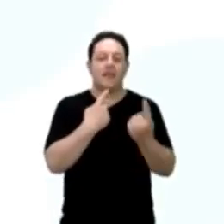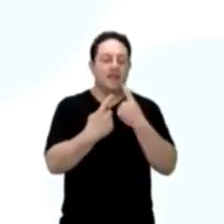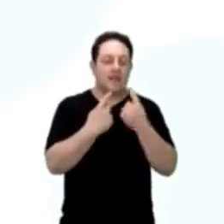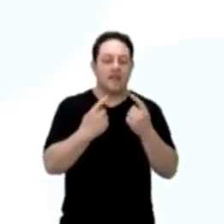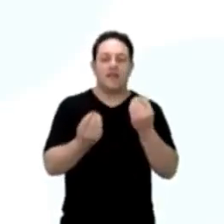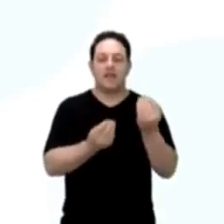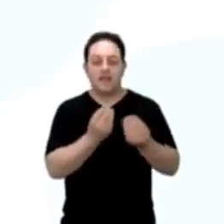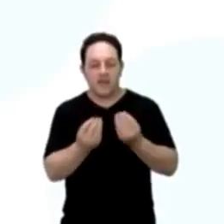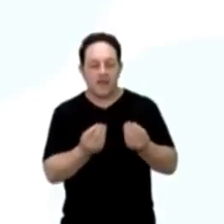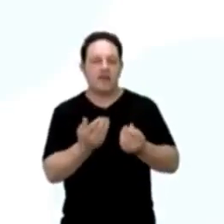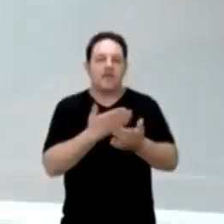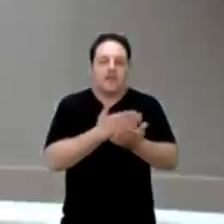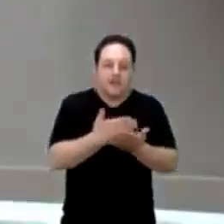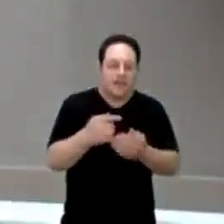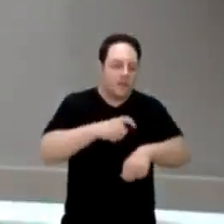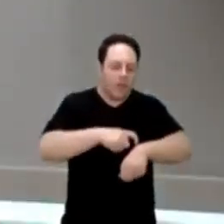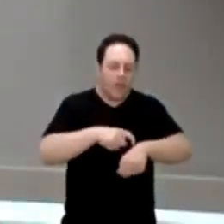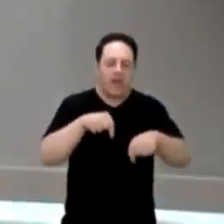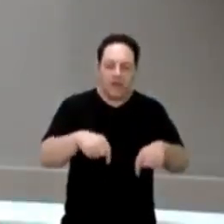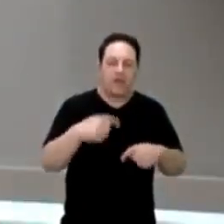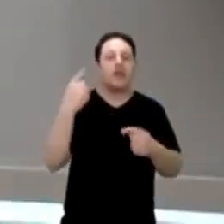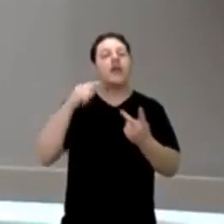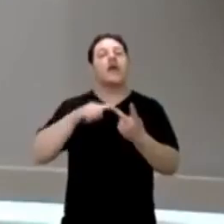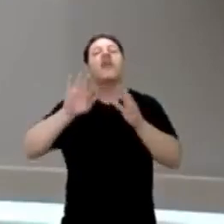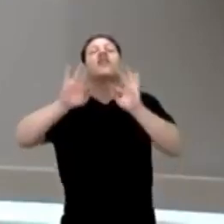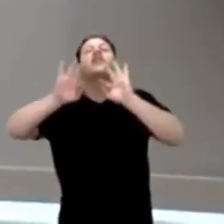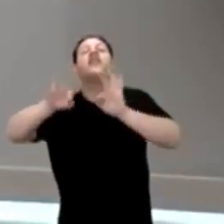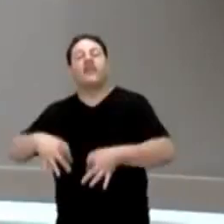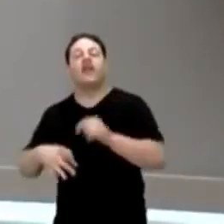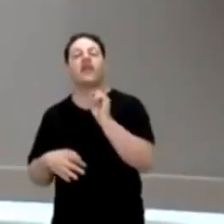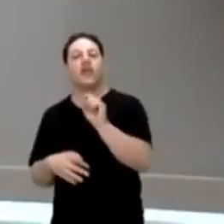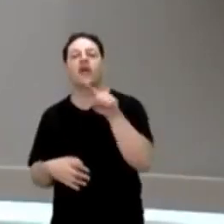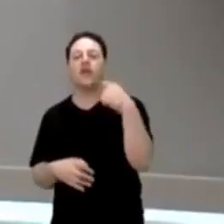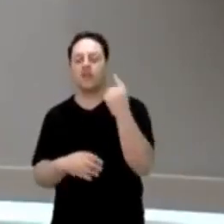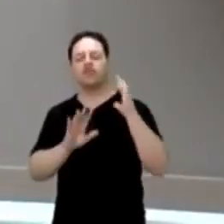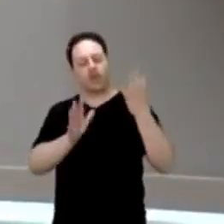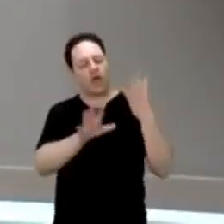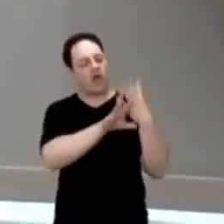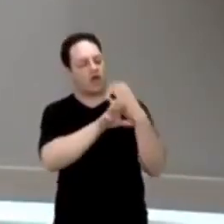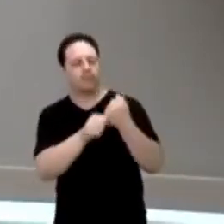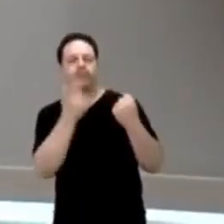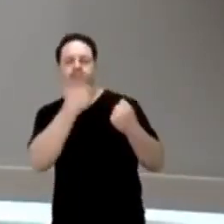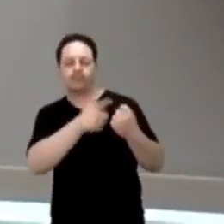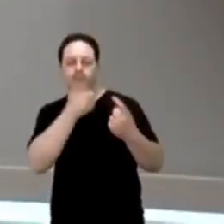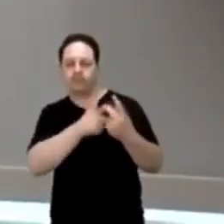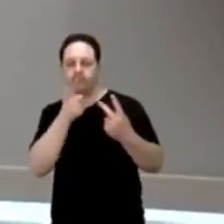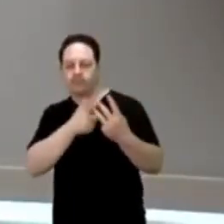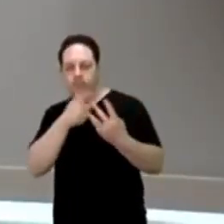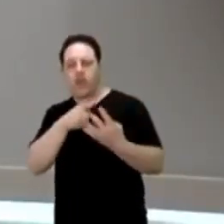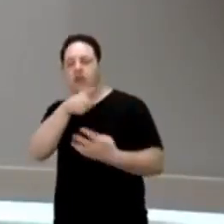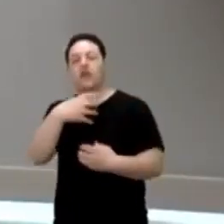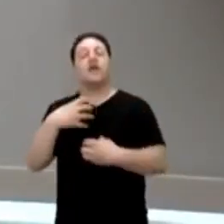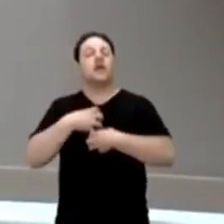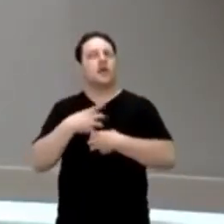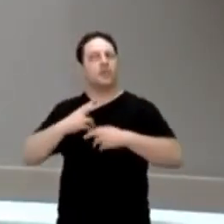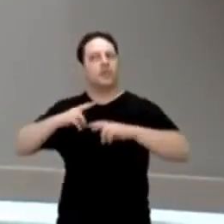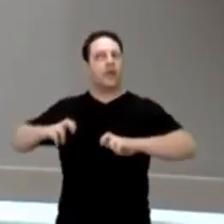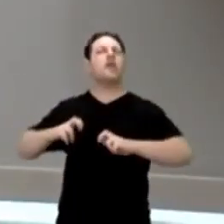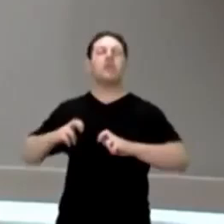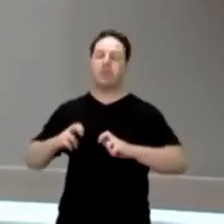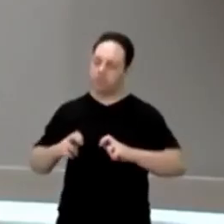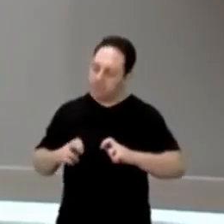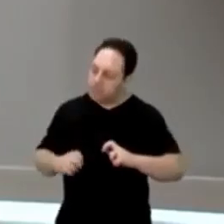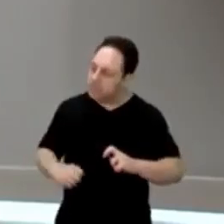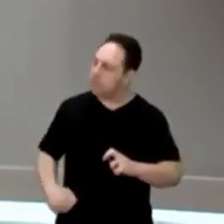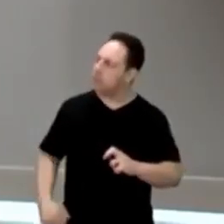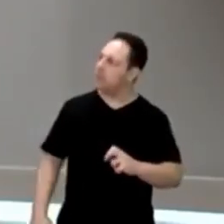sentindo, quem é você nesse momento. E uma no final do jogo, que é depois que você já cumpriu todas as suas missões. E basicamente você para e fala,